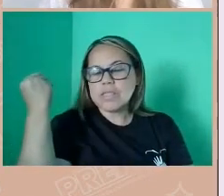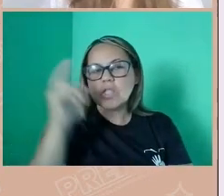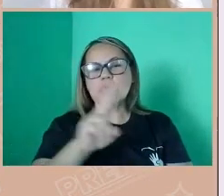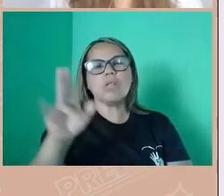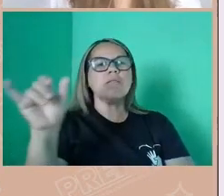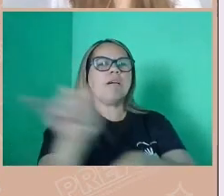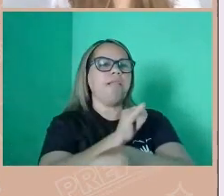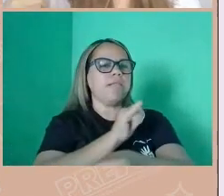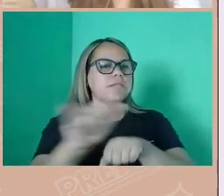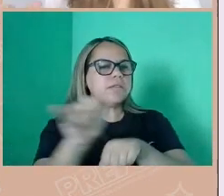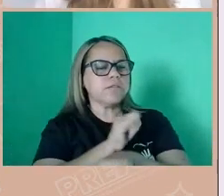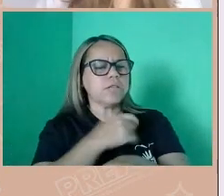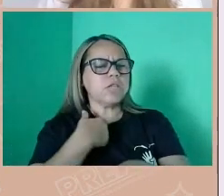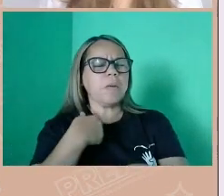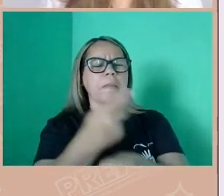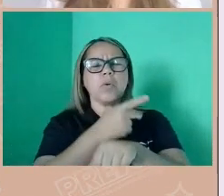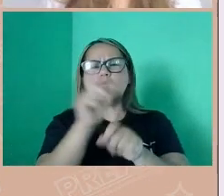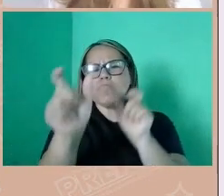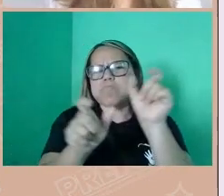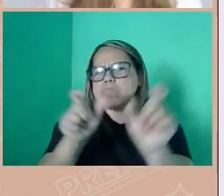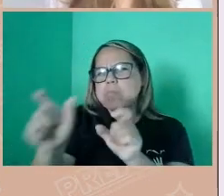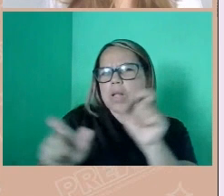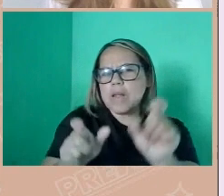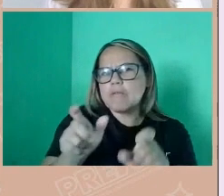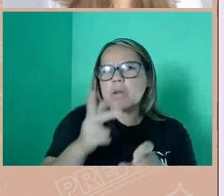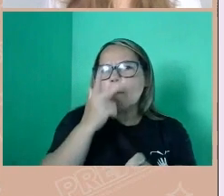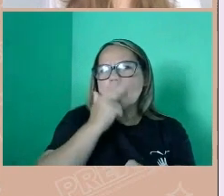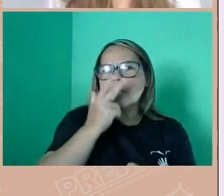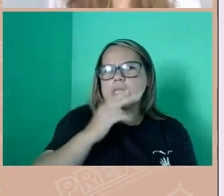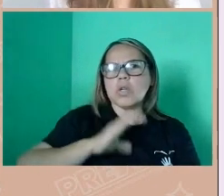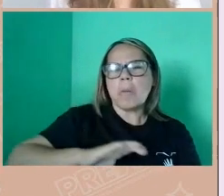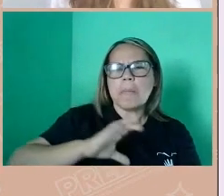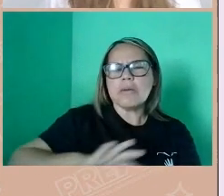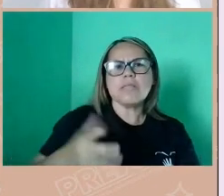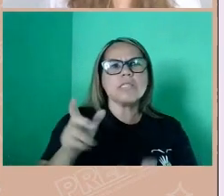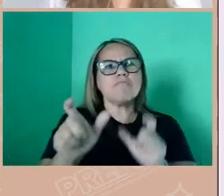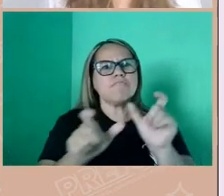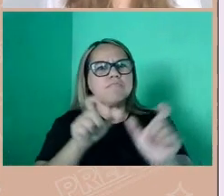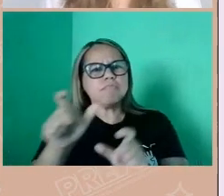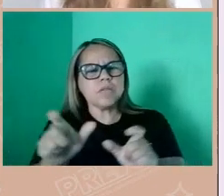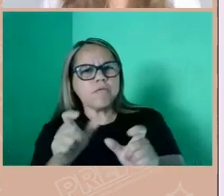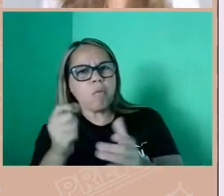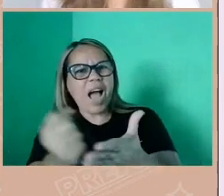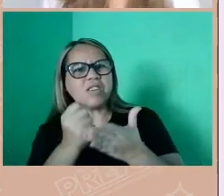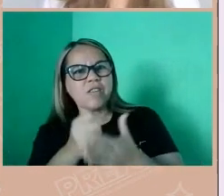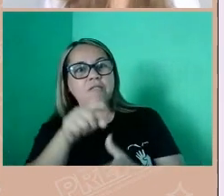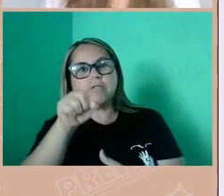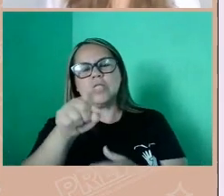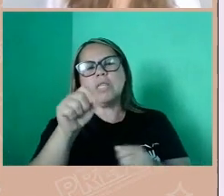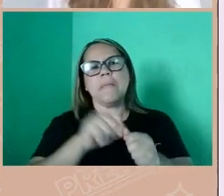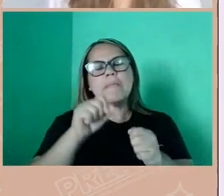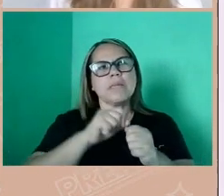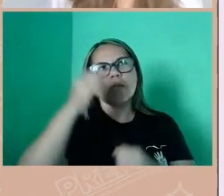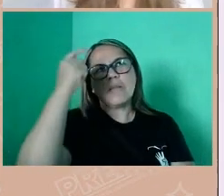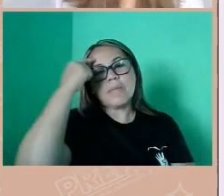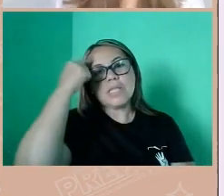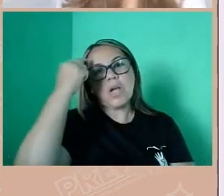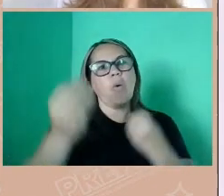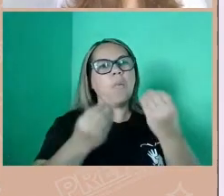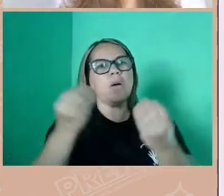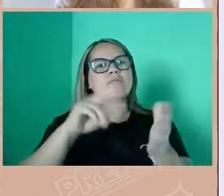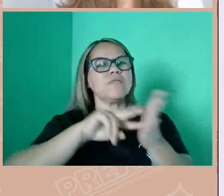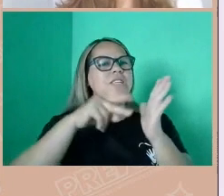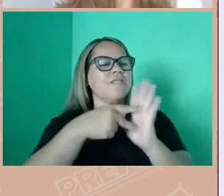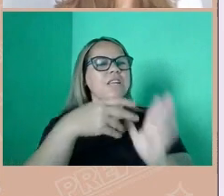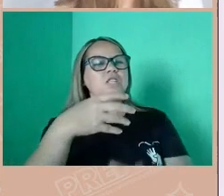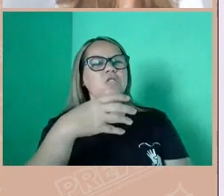procurem os cognatos procurem expressões palavras-chave que vão ajudar você a construir o sentido do texto tá e a partir